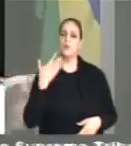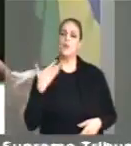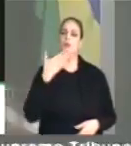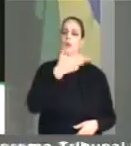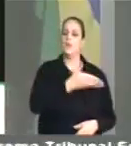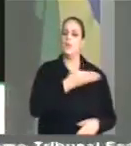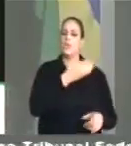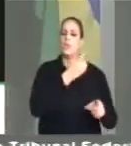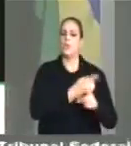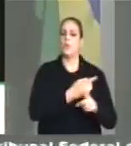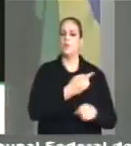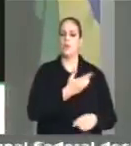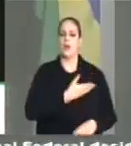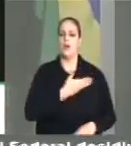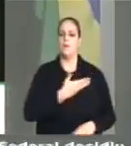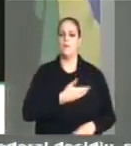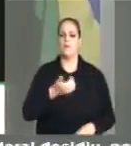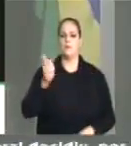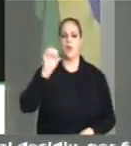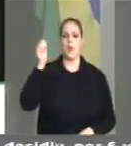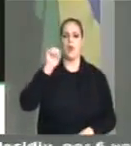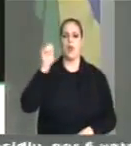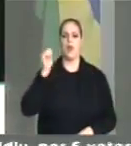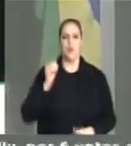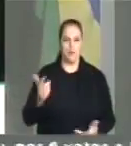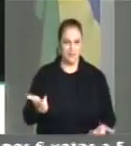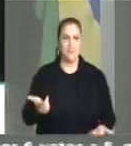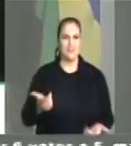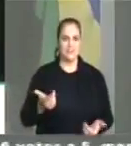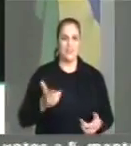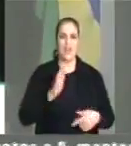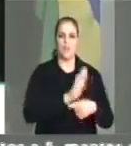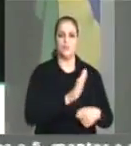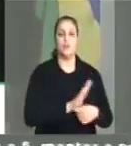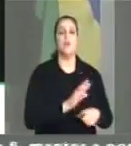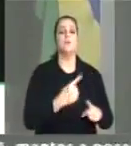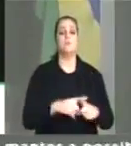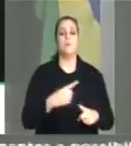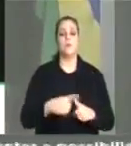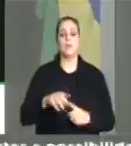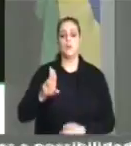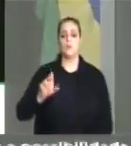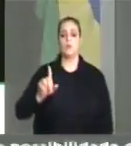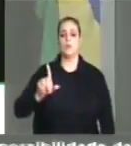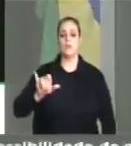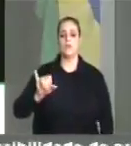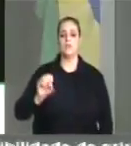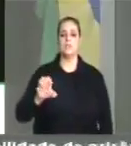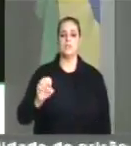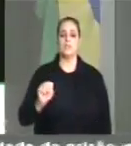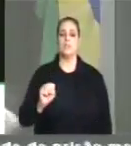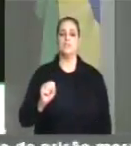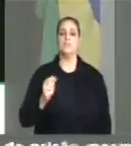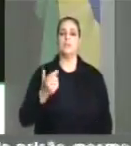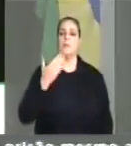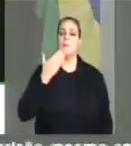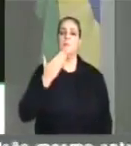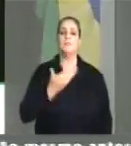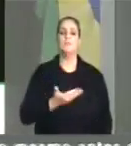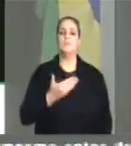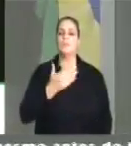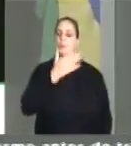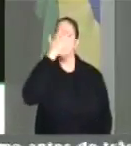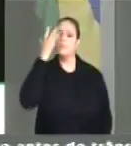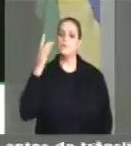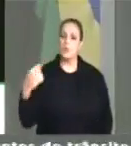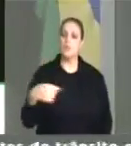Tinha tomado umas a mais, e ele, para não deixar o companheiro ser exposto, ele pedia que alguém